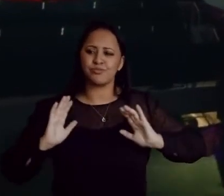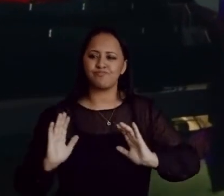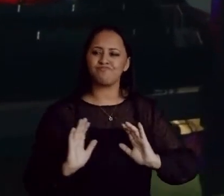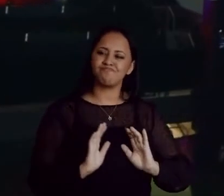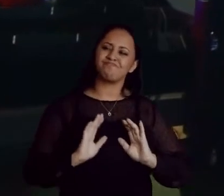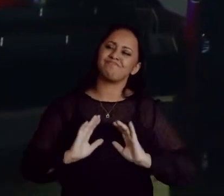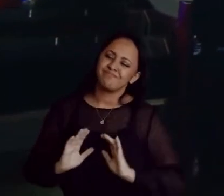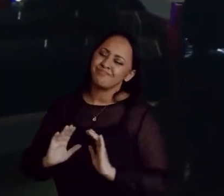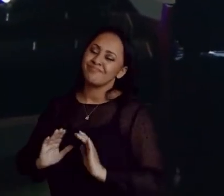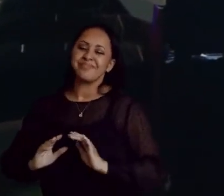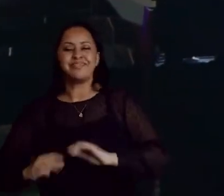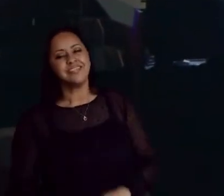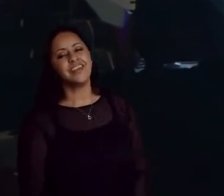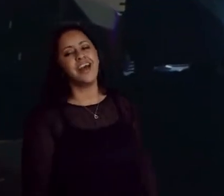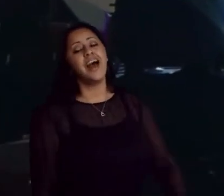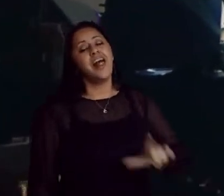morada, eu sou teu